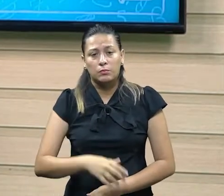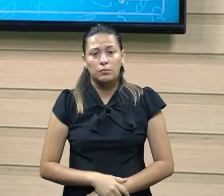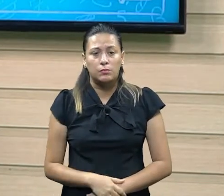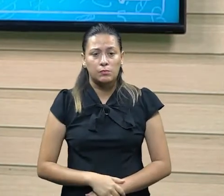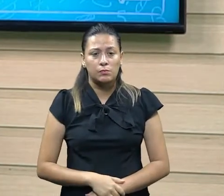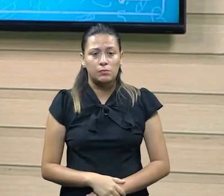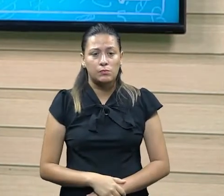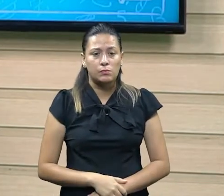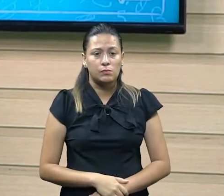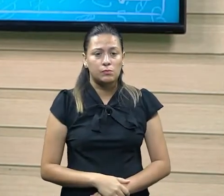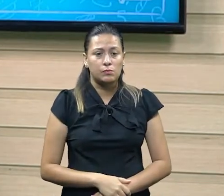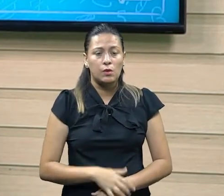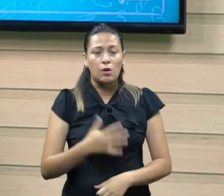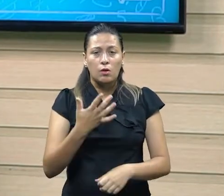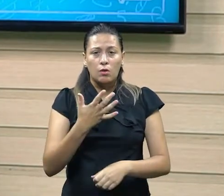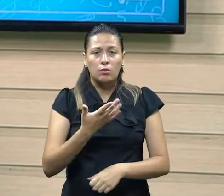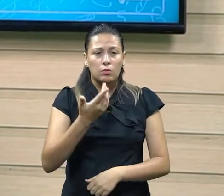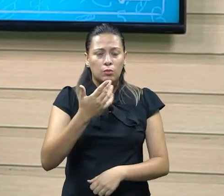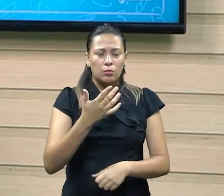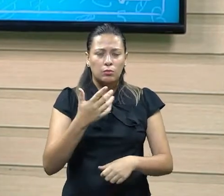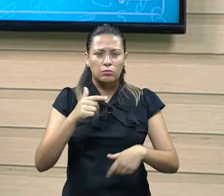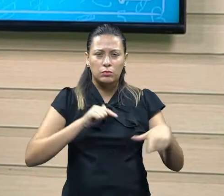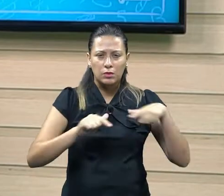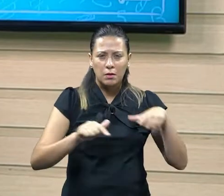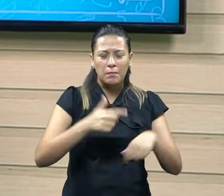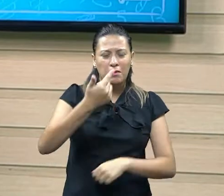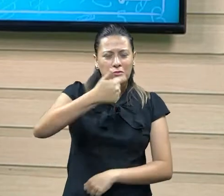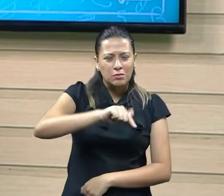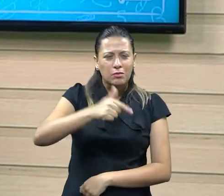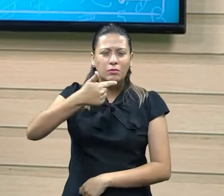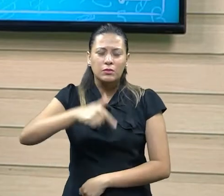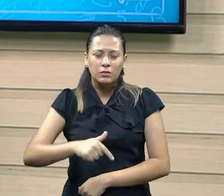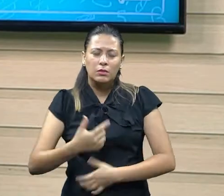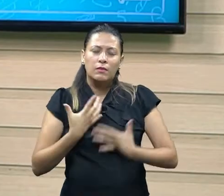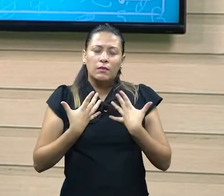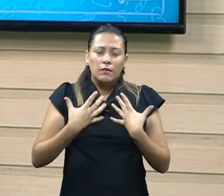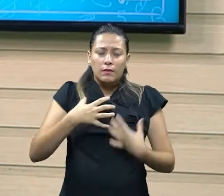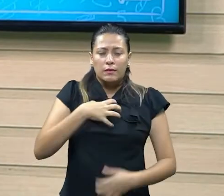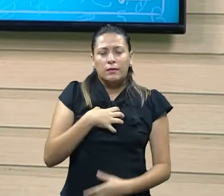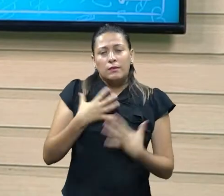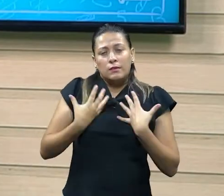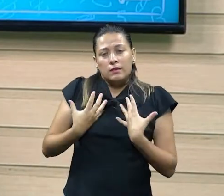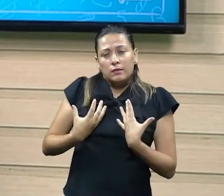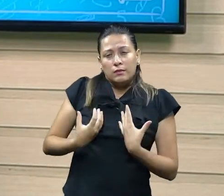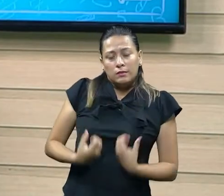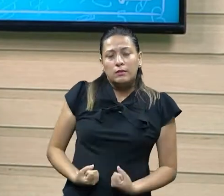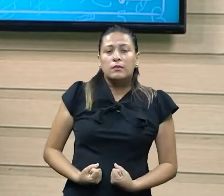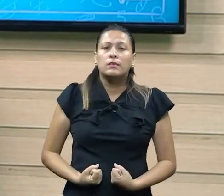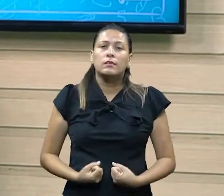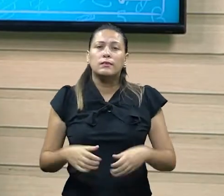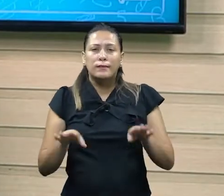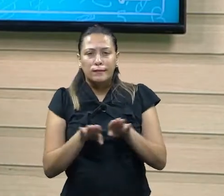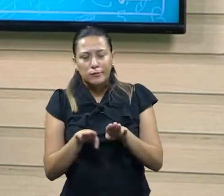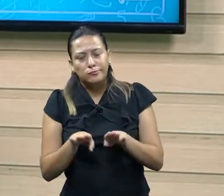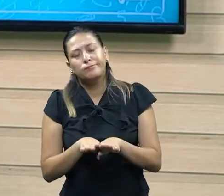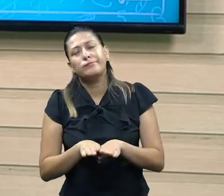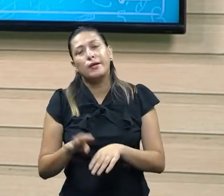repete muito uma ação, também pode acabar se cansando rapidamente e sofrer um